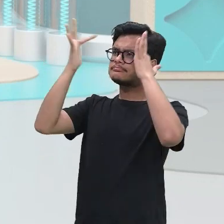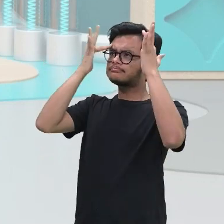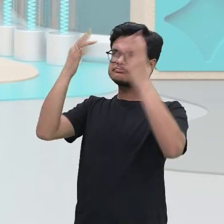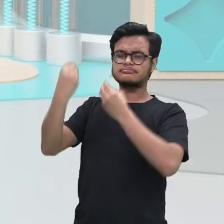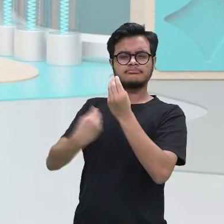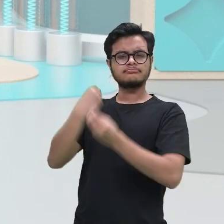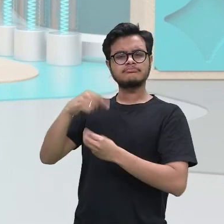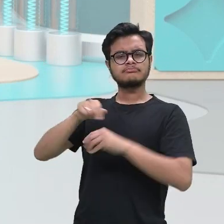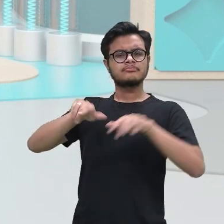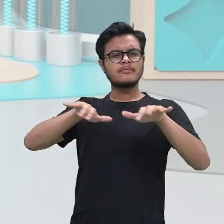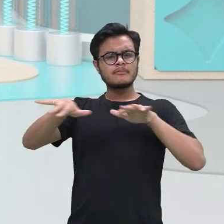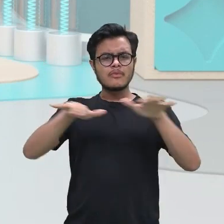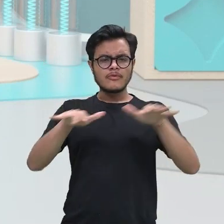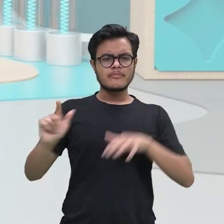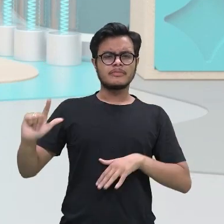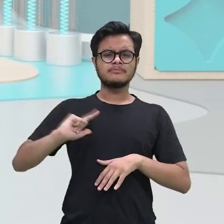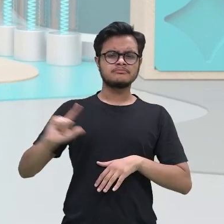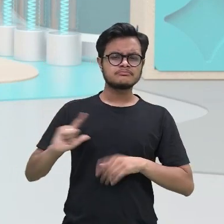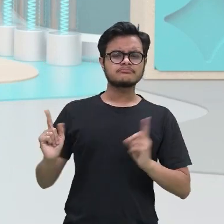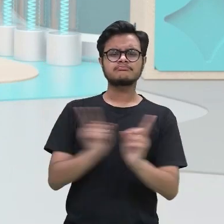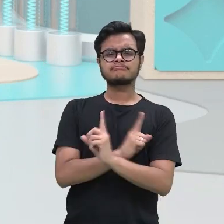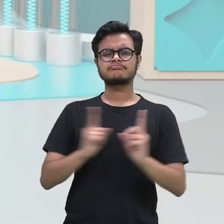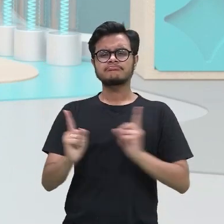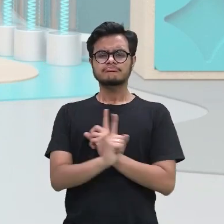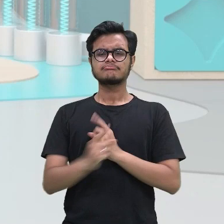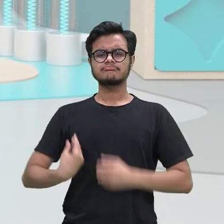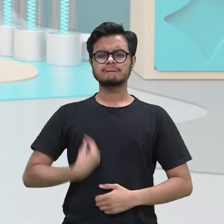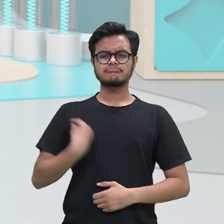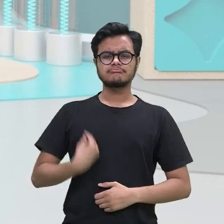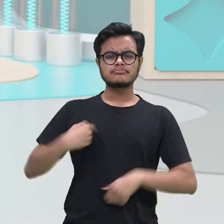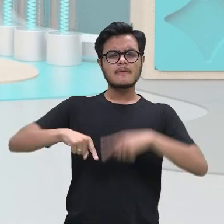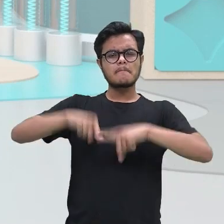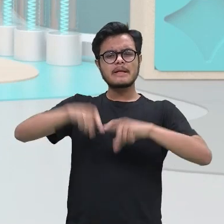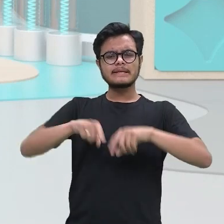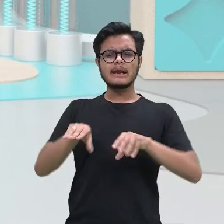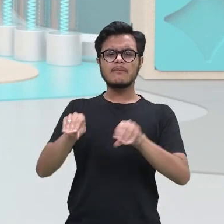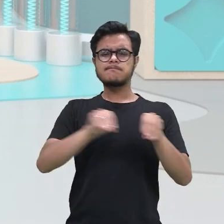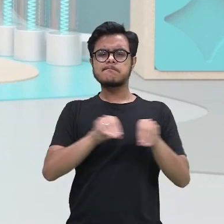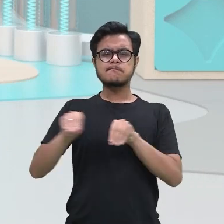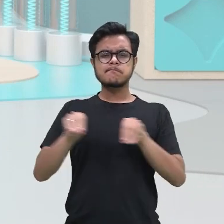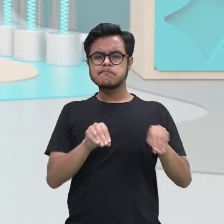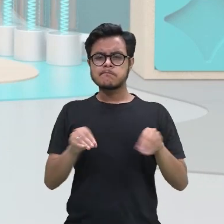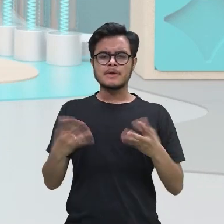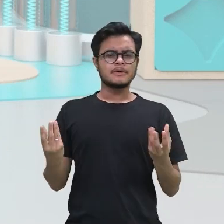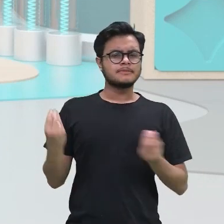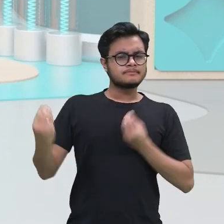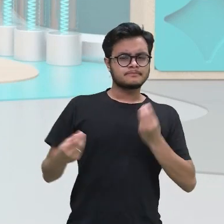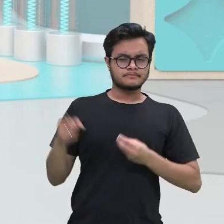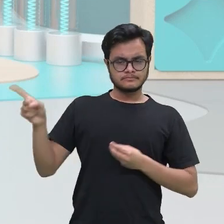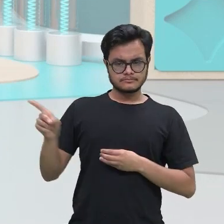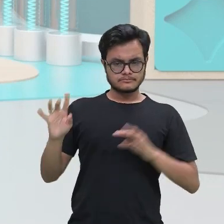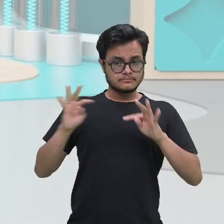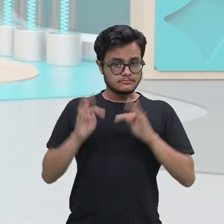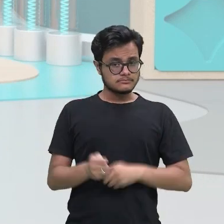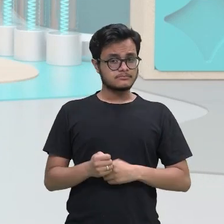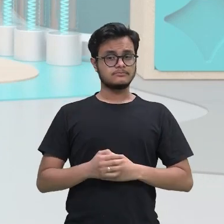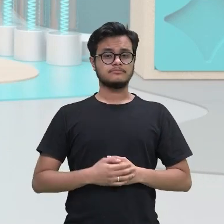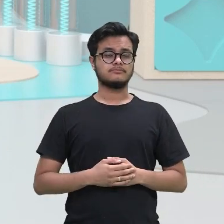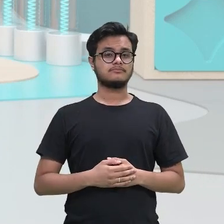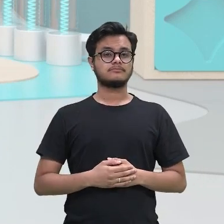né? Movimentos, alterações ali de coisas, situações, tudo ao mesmo tempo. Então,